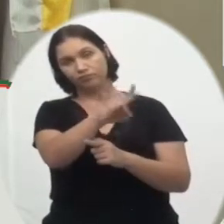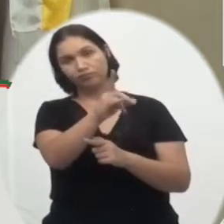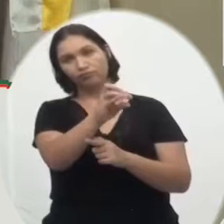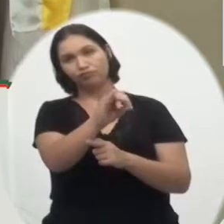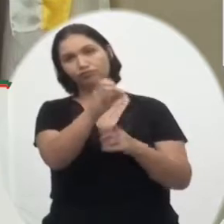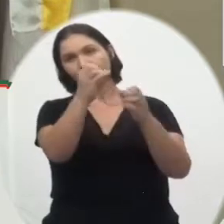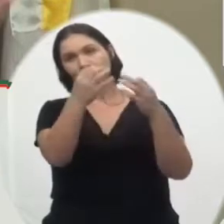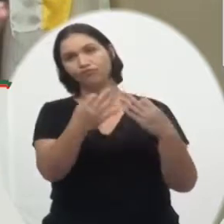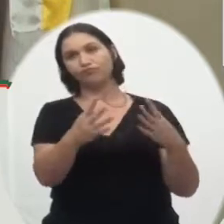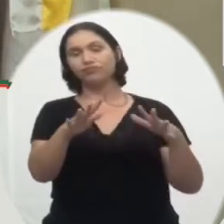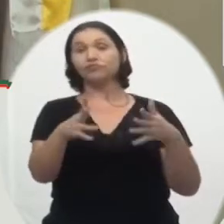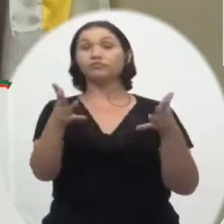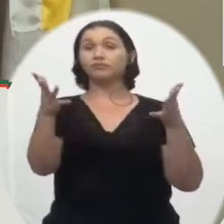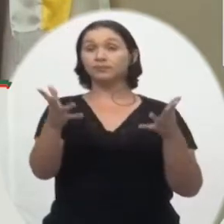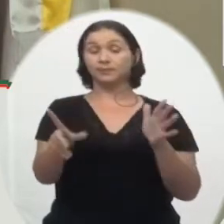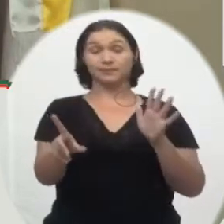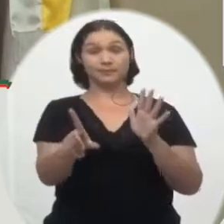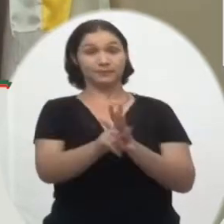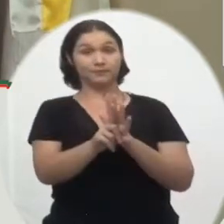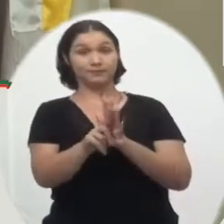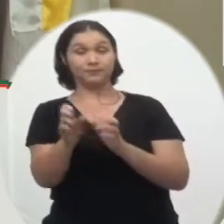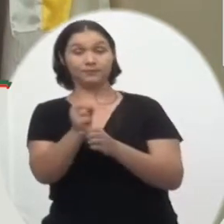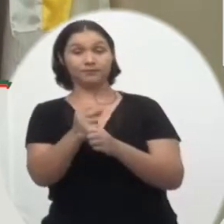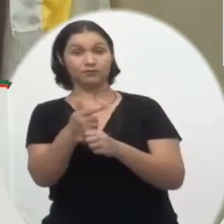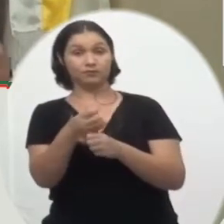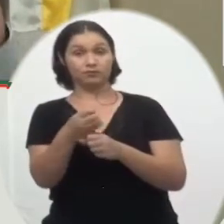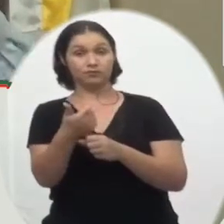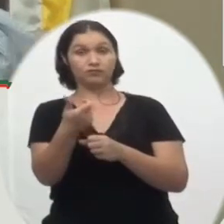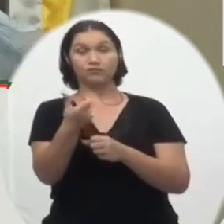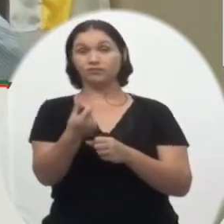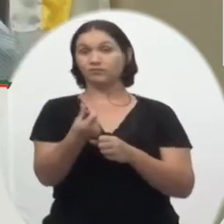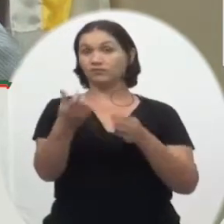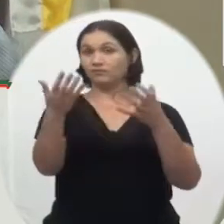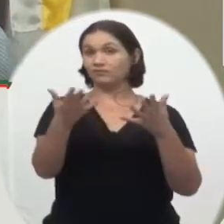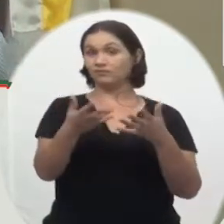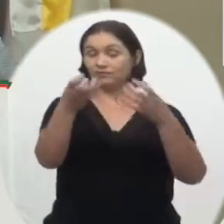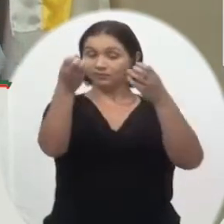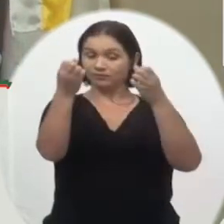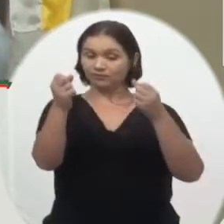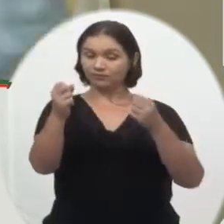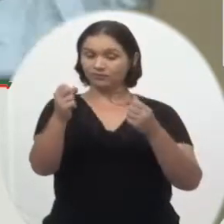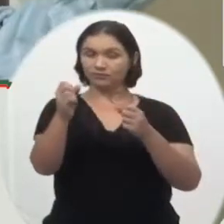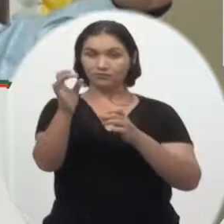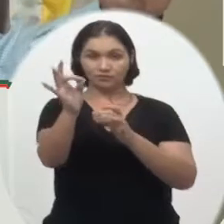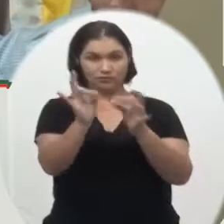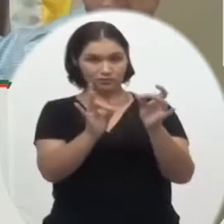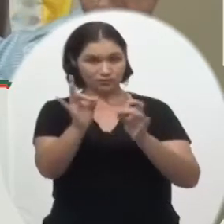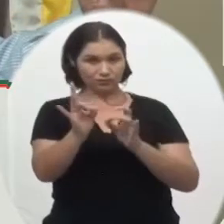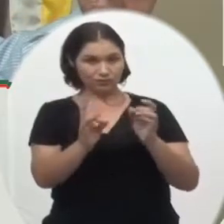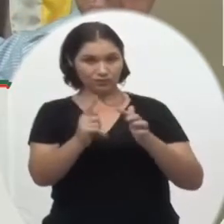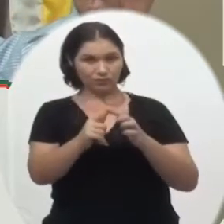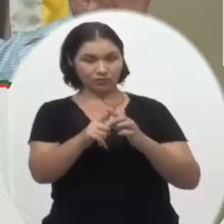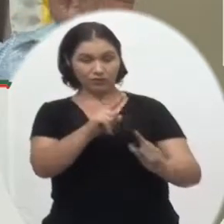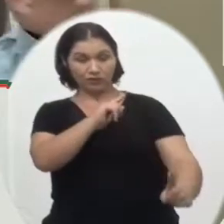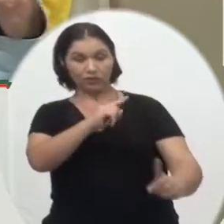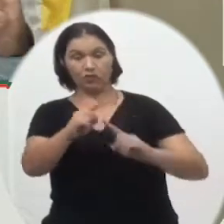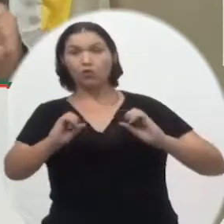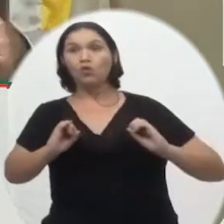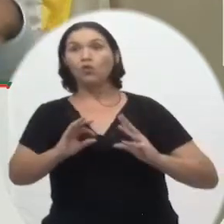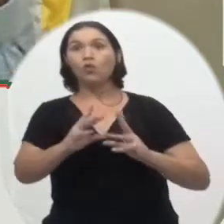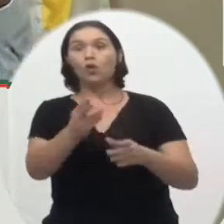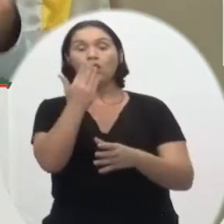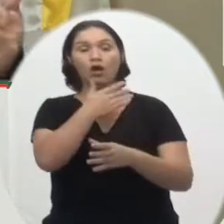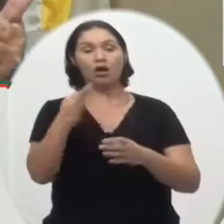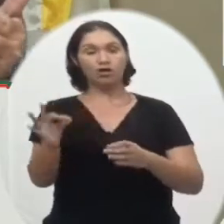Então, nós estamos corrigindo esta lei de 2016, porque ela proibia, vereador Felzer, todas as abelhas. E nós